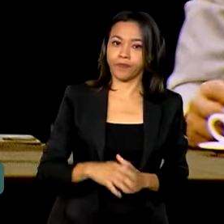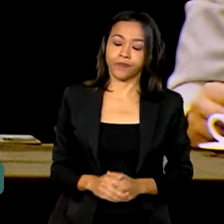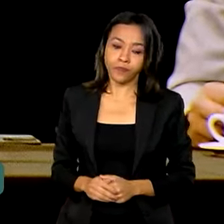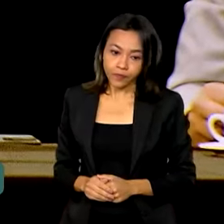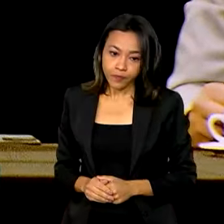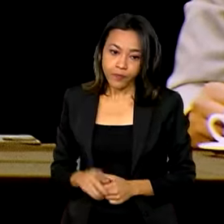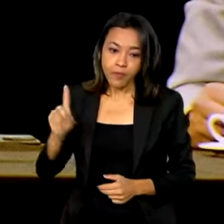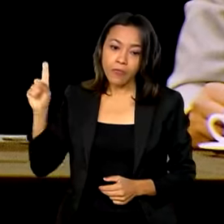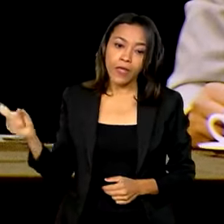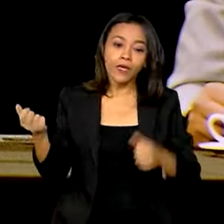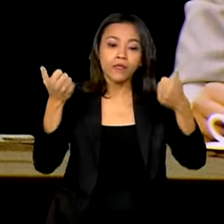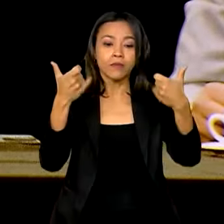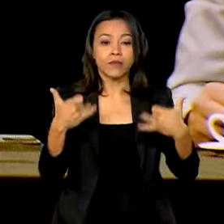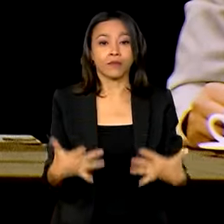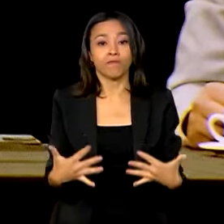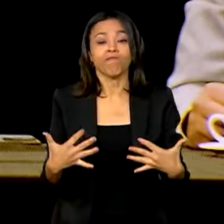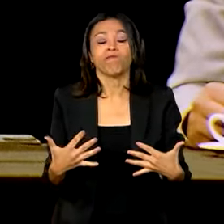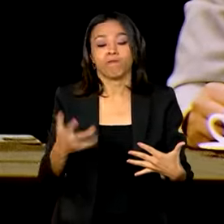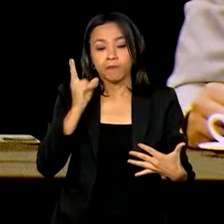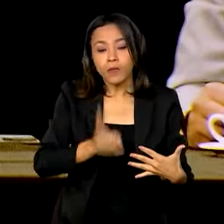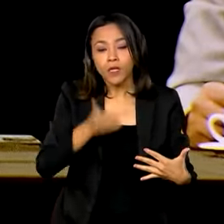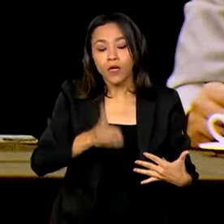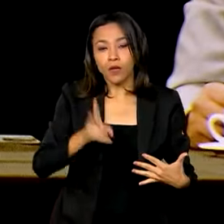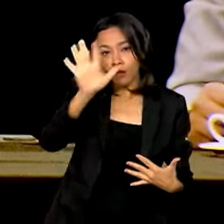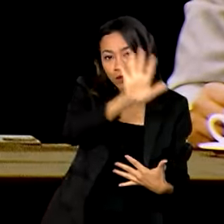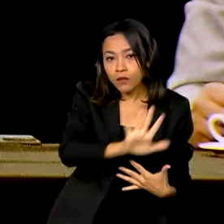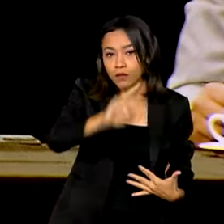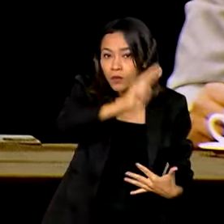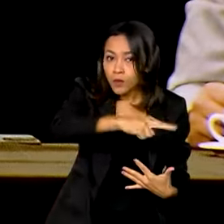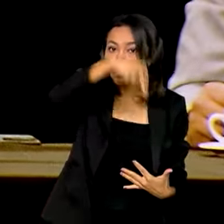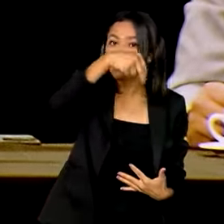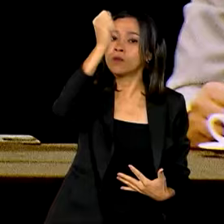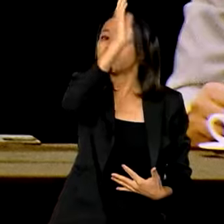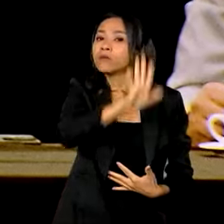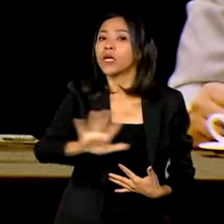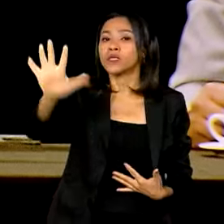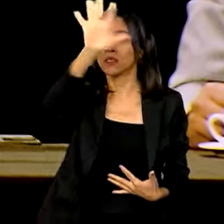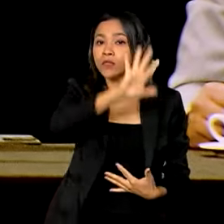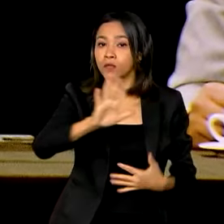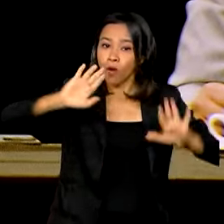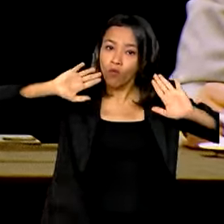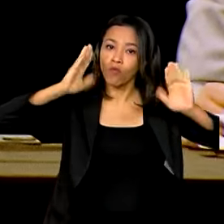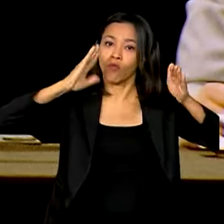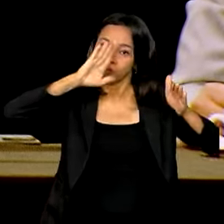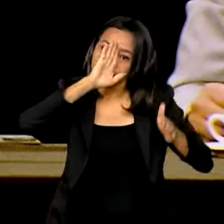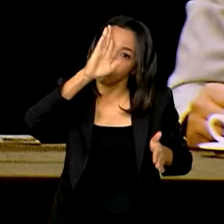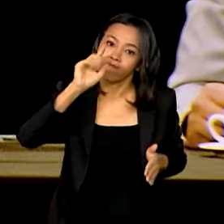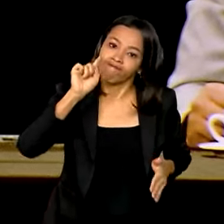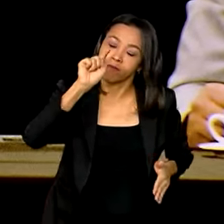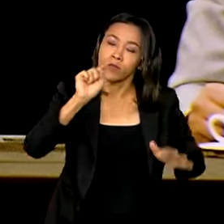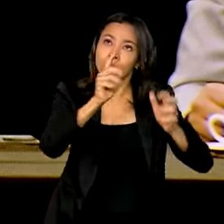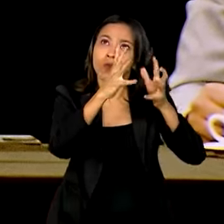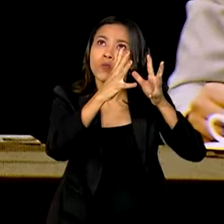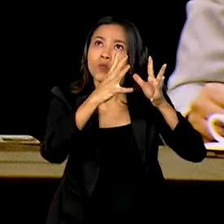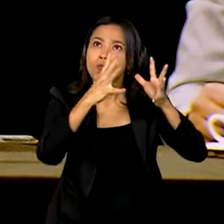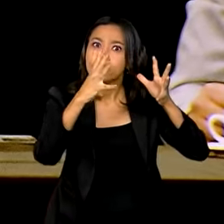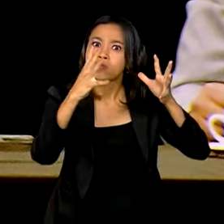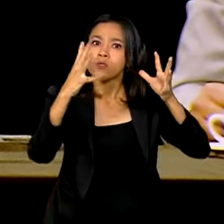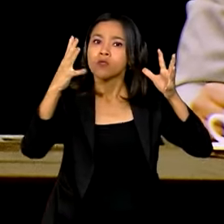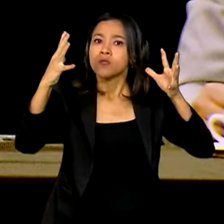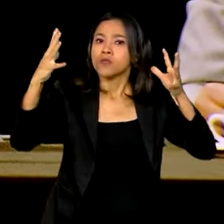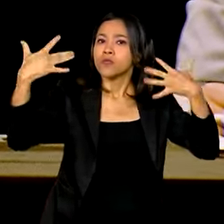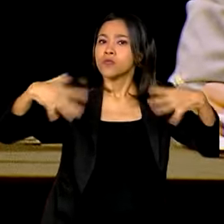Evidentemente, como foi pontuado, a região norte é prioridade, não é? É uma extensão territorial